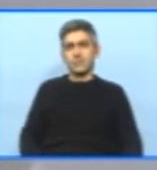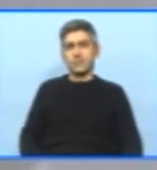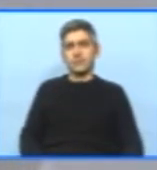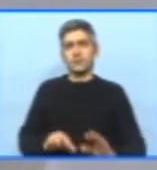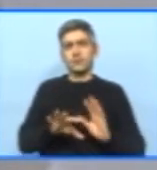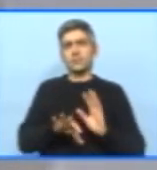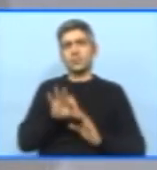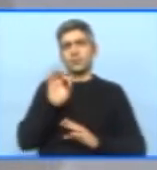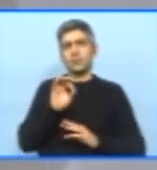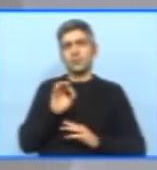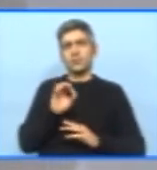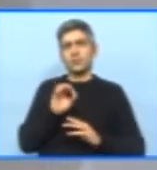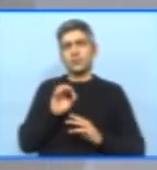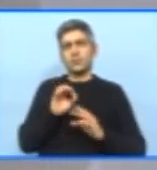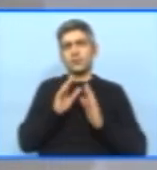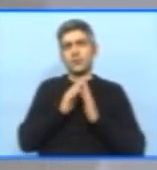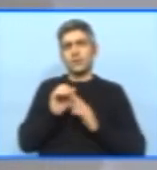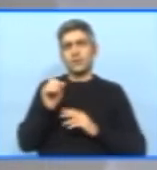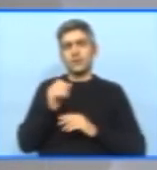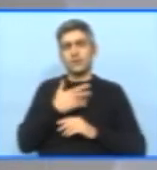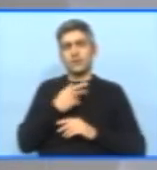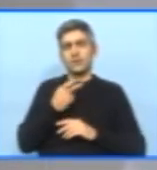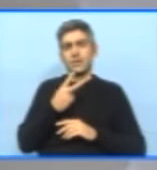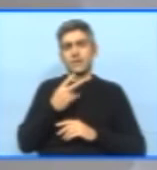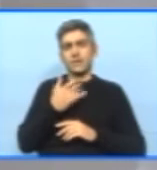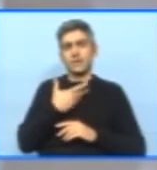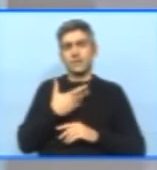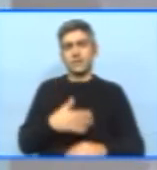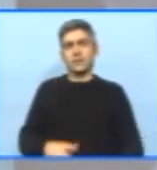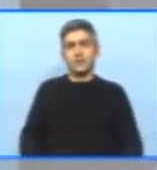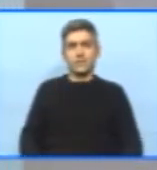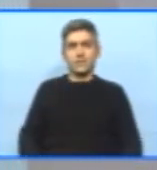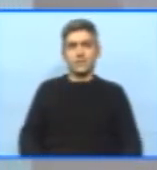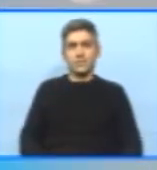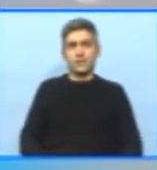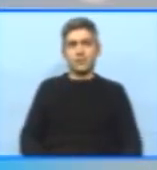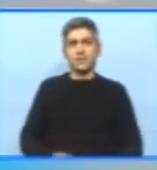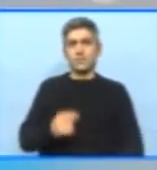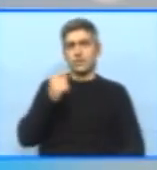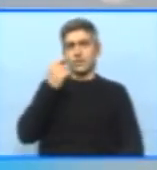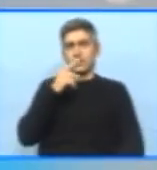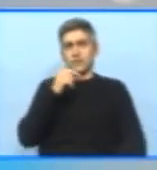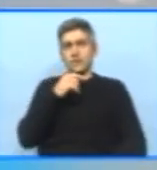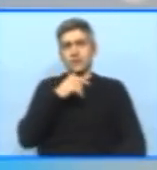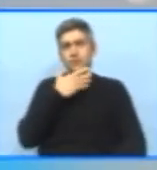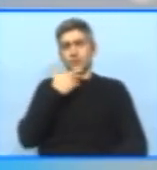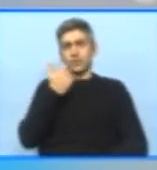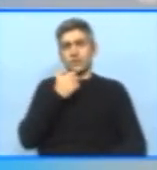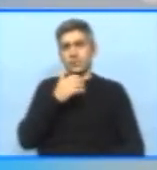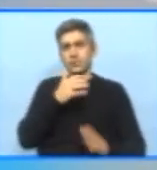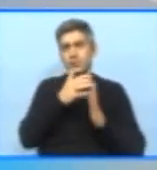escolha, para aquele que era o escolhido diante de Deus, David, sim, não é? Exatamente, porque é uma história também, é uma narrativa muito